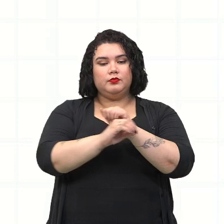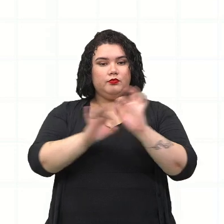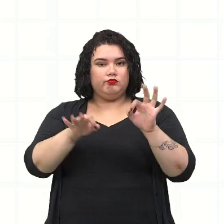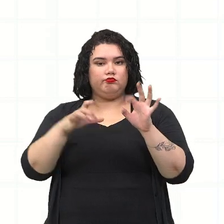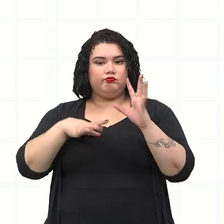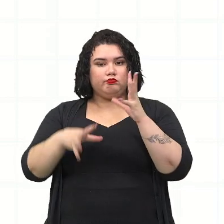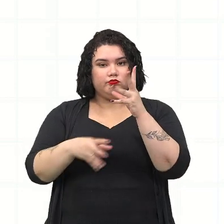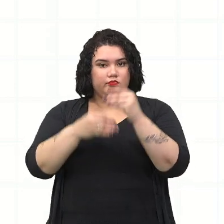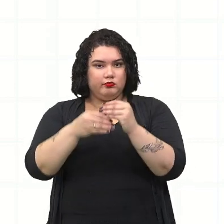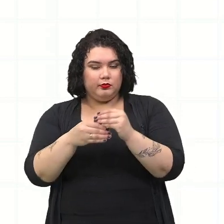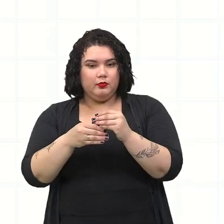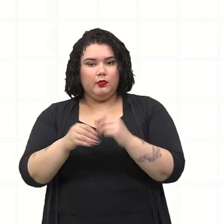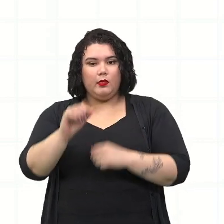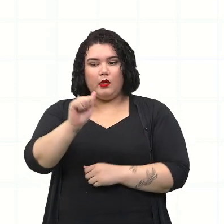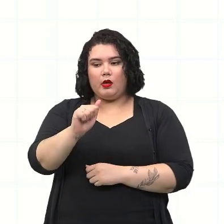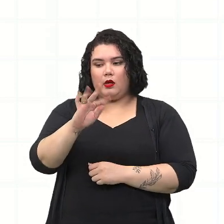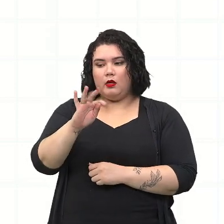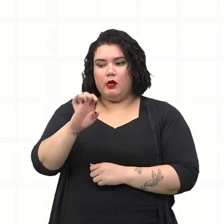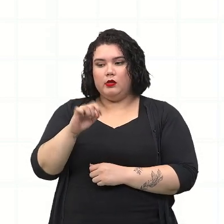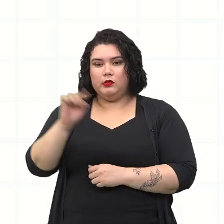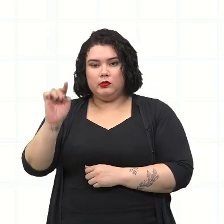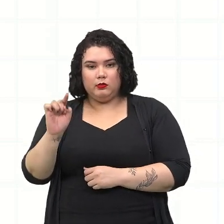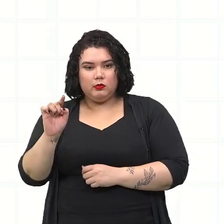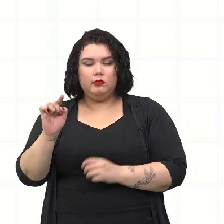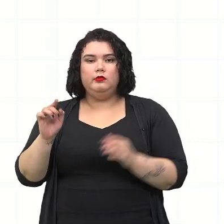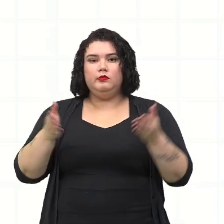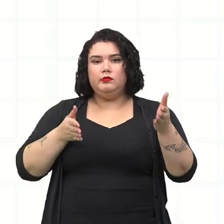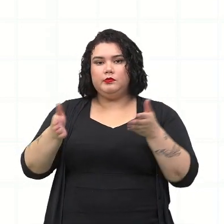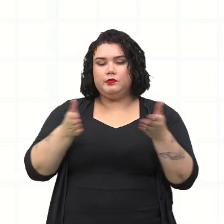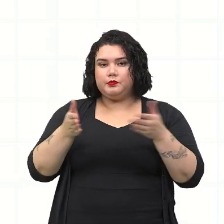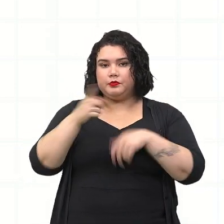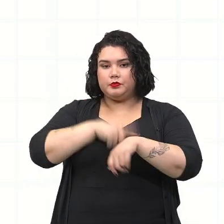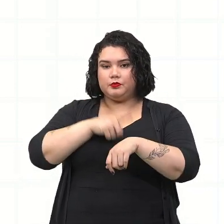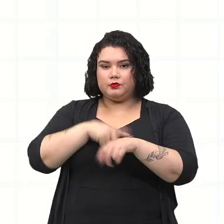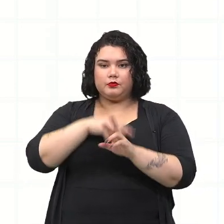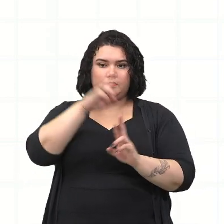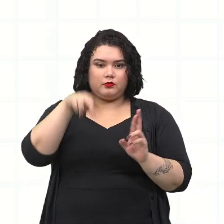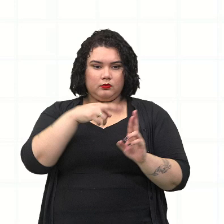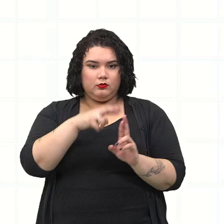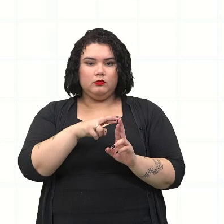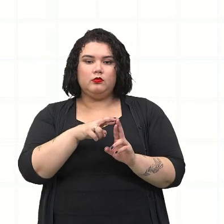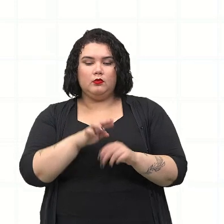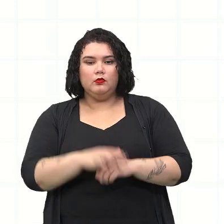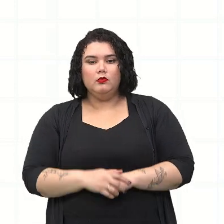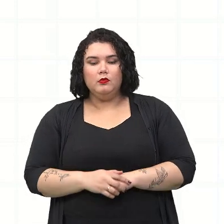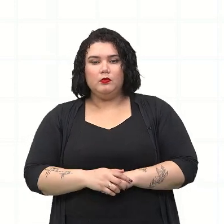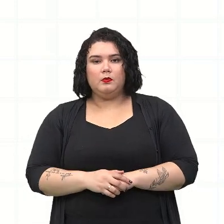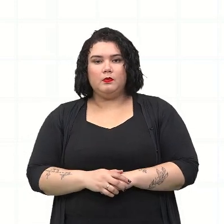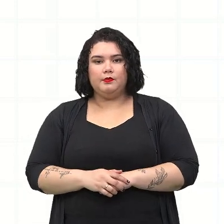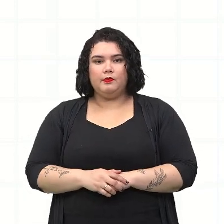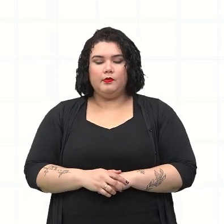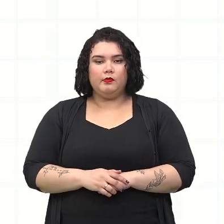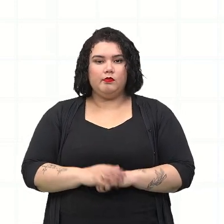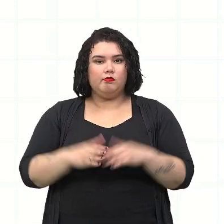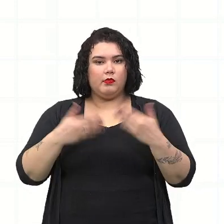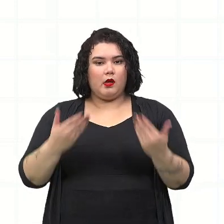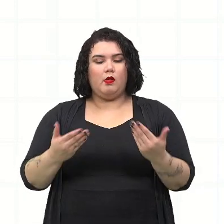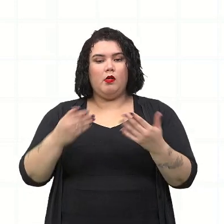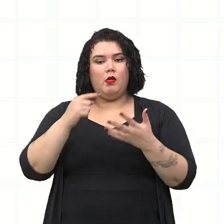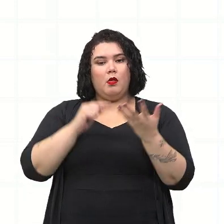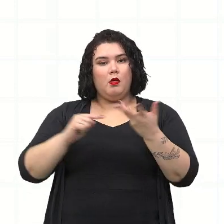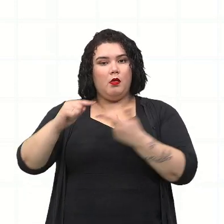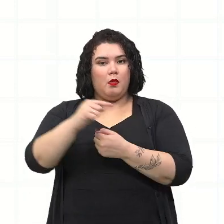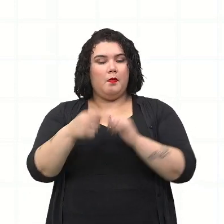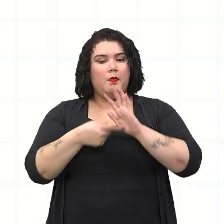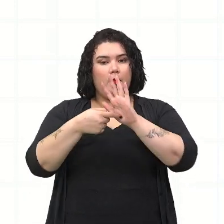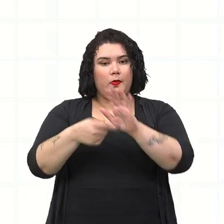vendidos até ontem. Olha a relação do tempo aqui. E os comentários serão feitos após o show, indicando